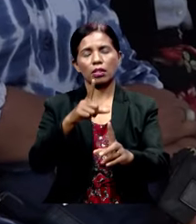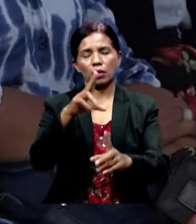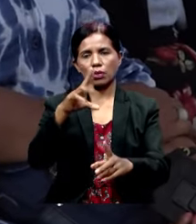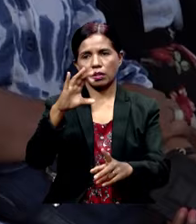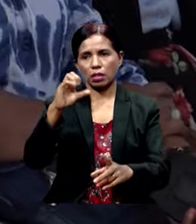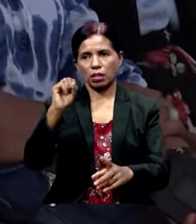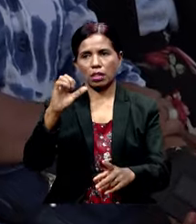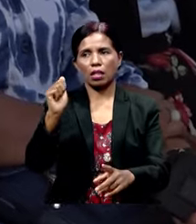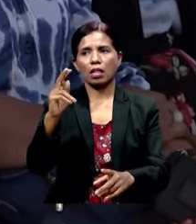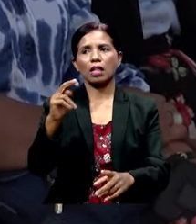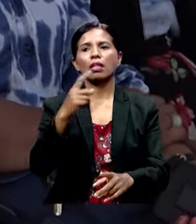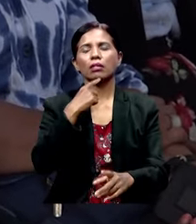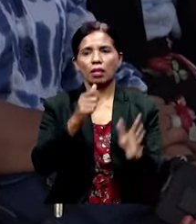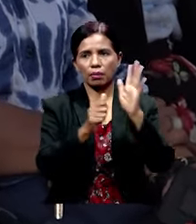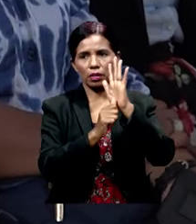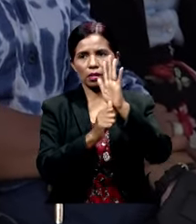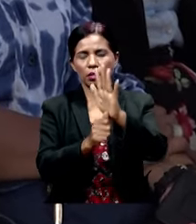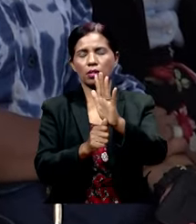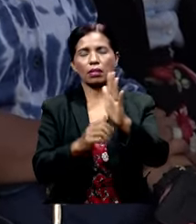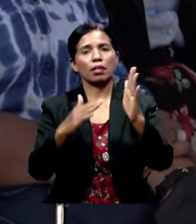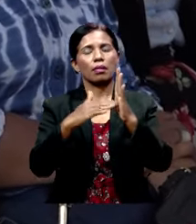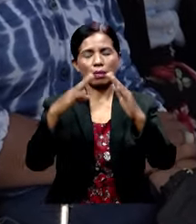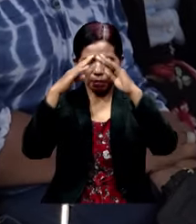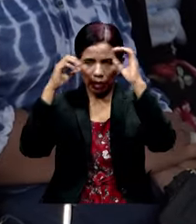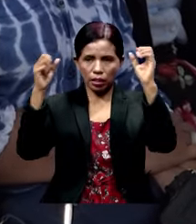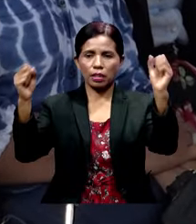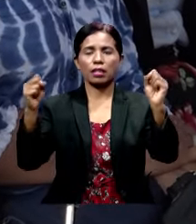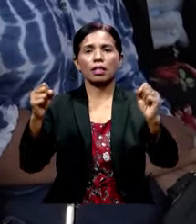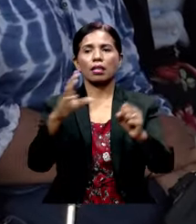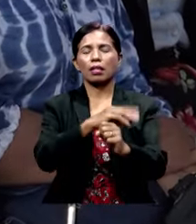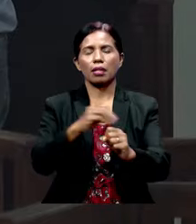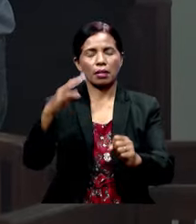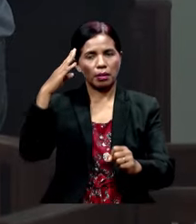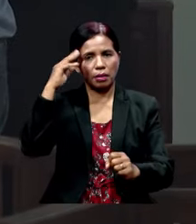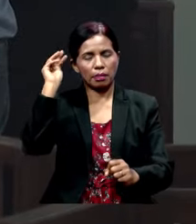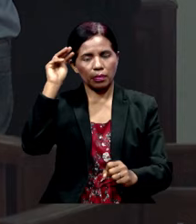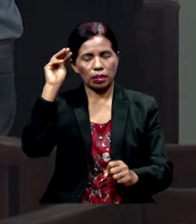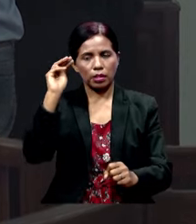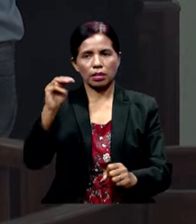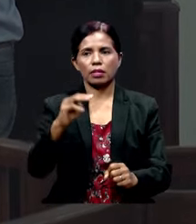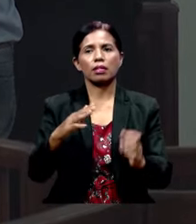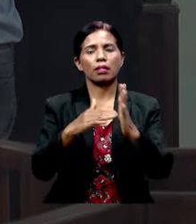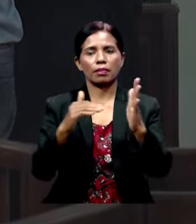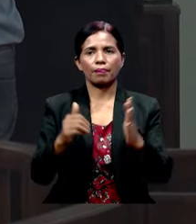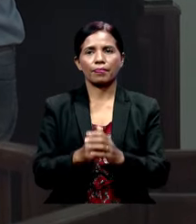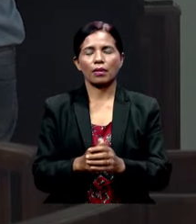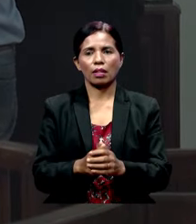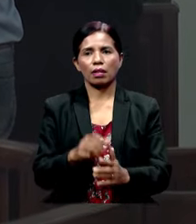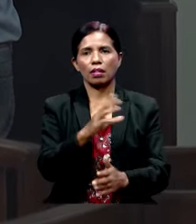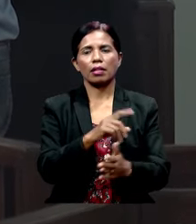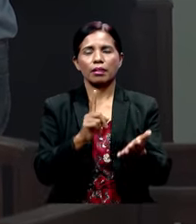da Conceição na presenta contra ex-ministra Negócio Estrangeiro na Cooperação na Adelziz Magno. E a julgamento,